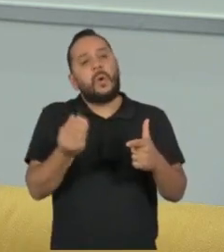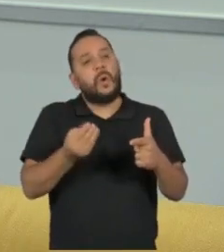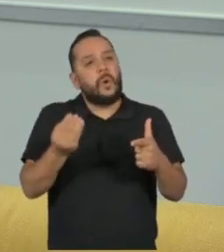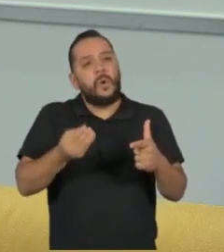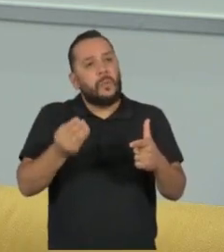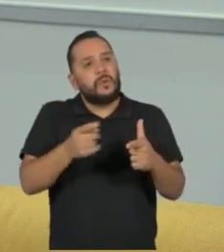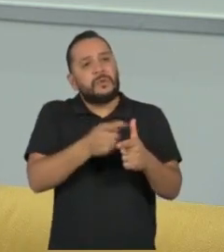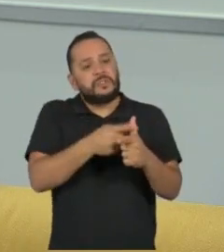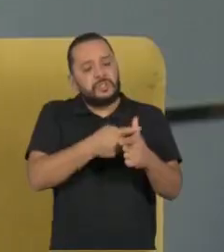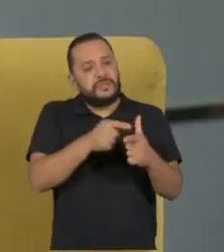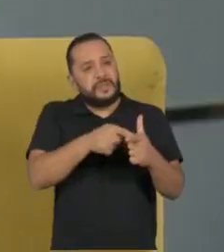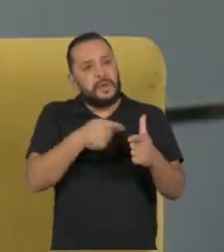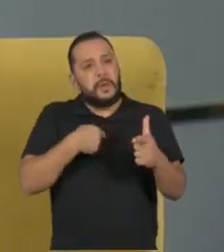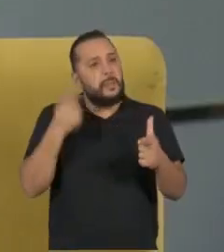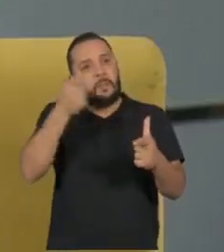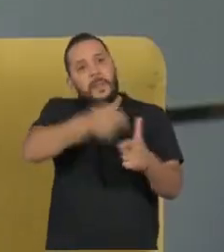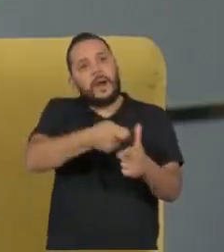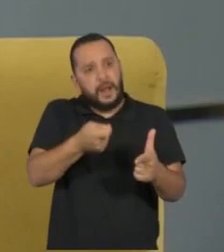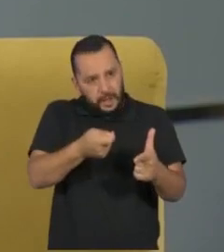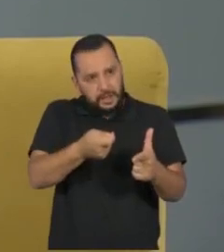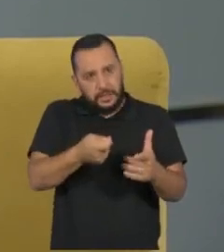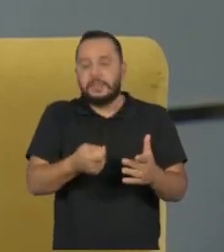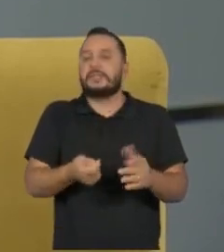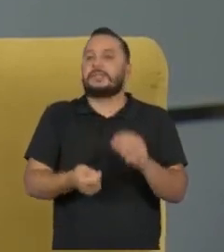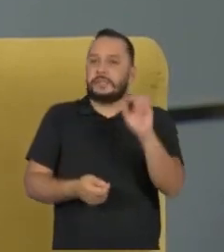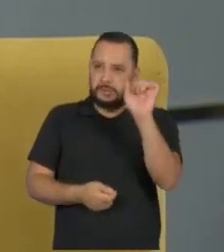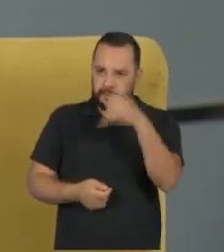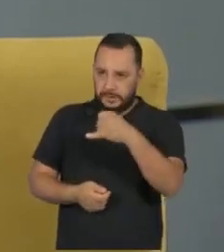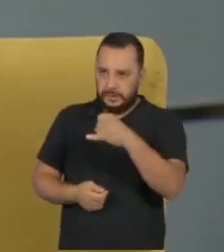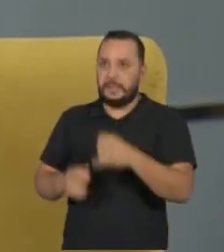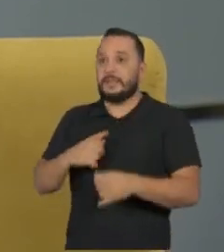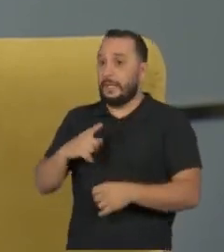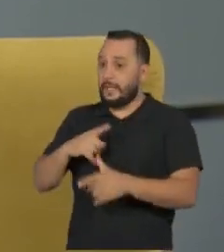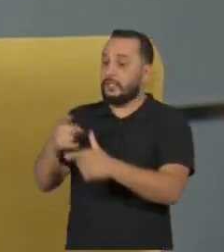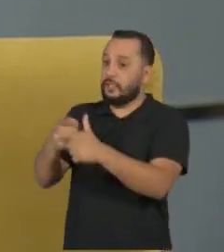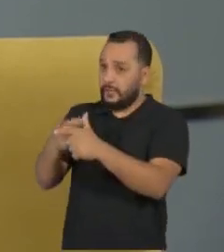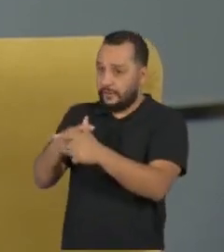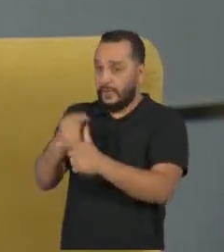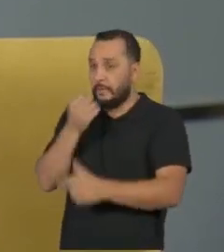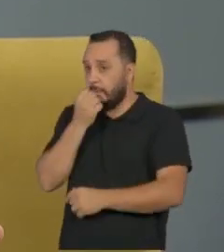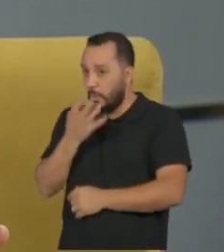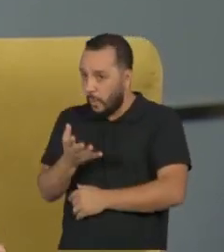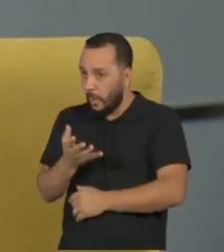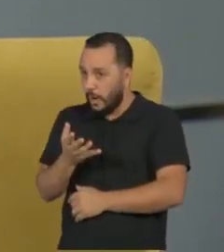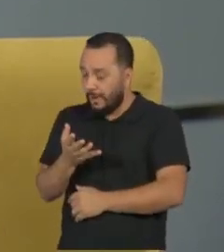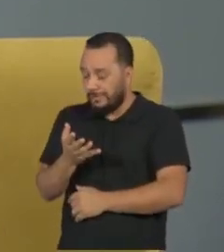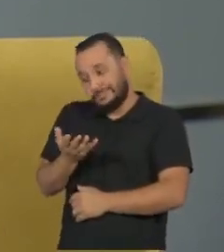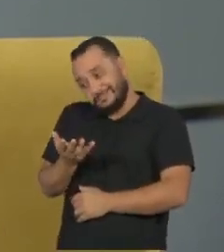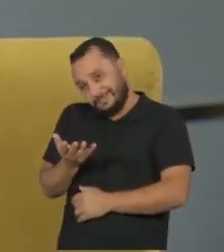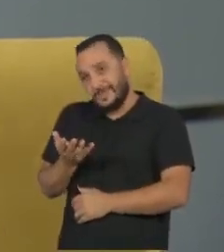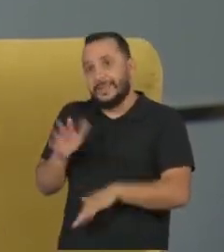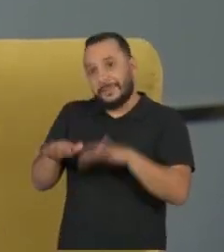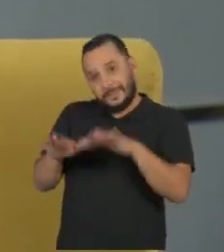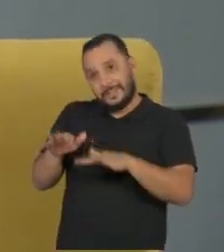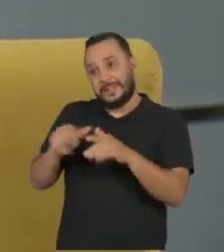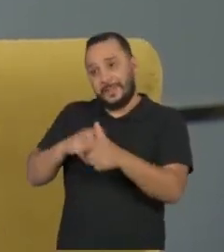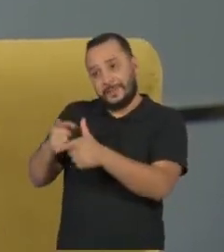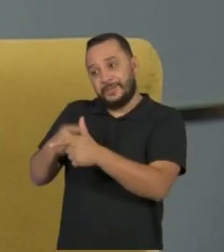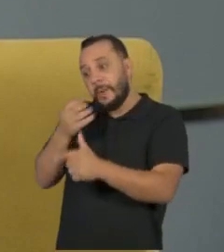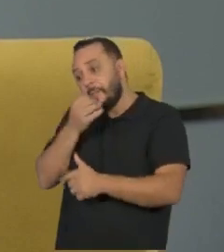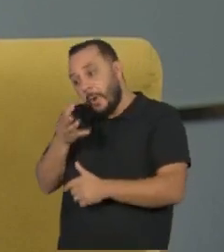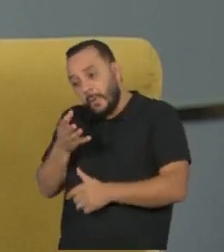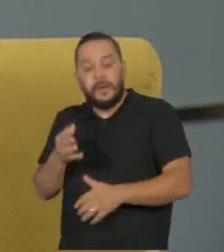estou fazendo? Passa por isso, Joyce. Tem dívida boa, se a gente pode assim classificar, e tem a dívida